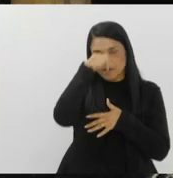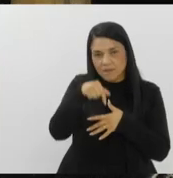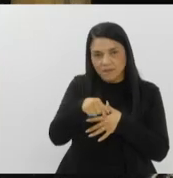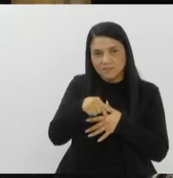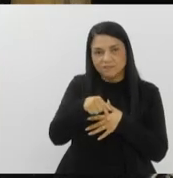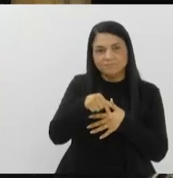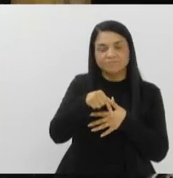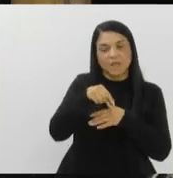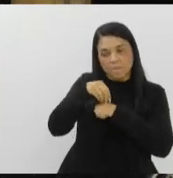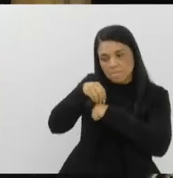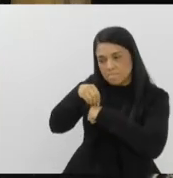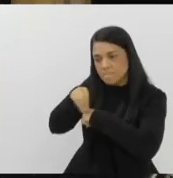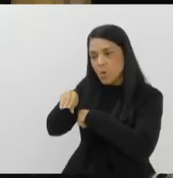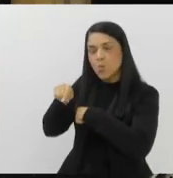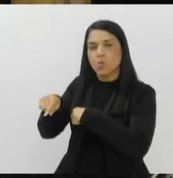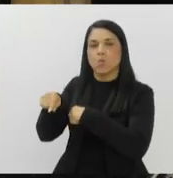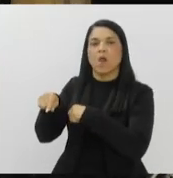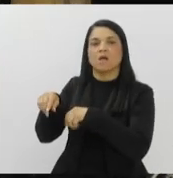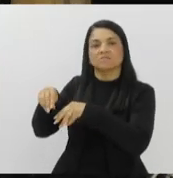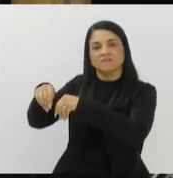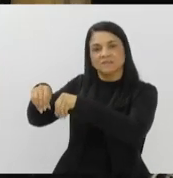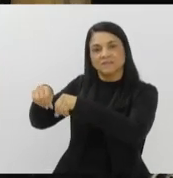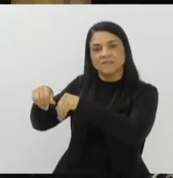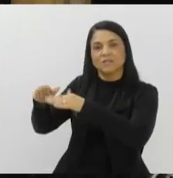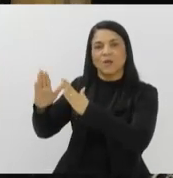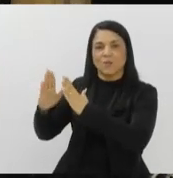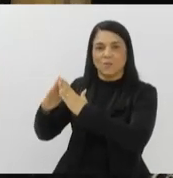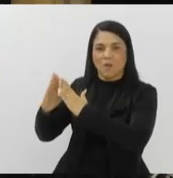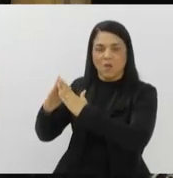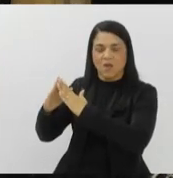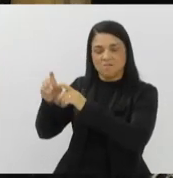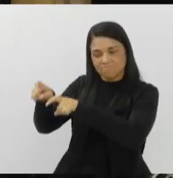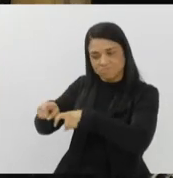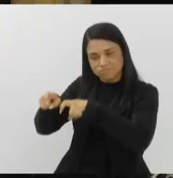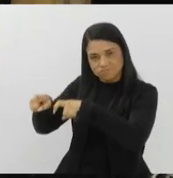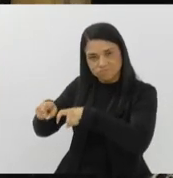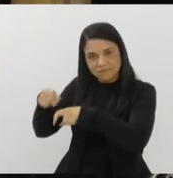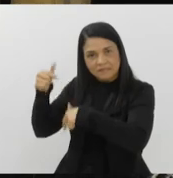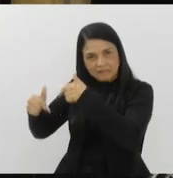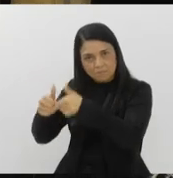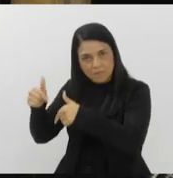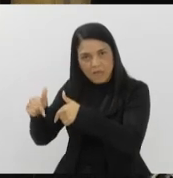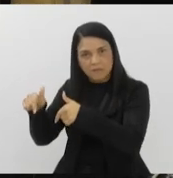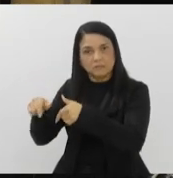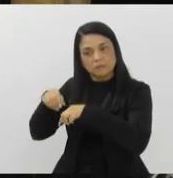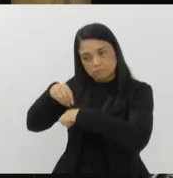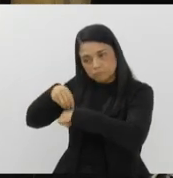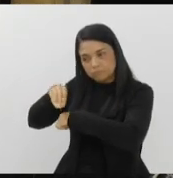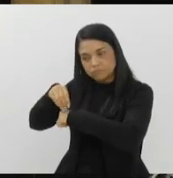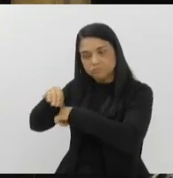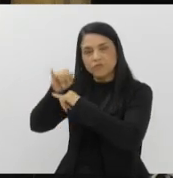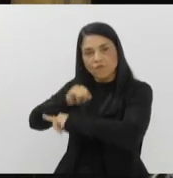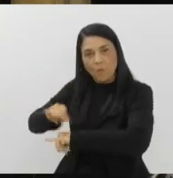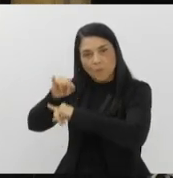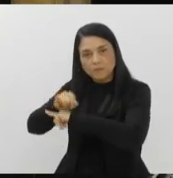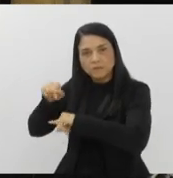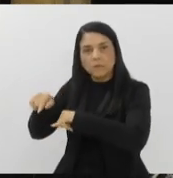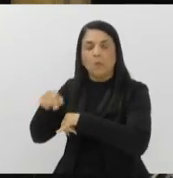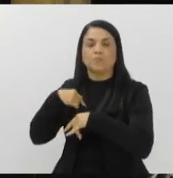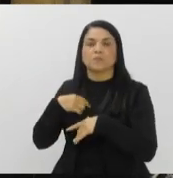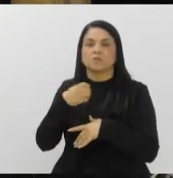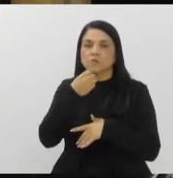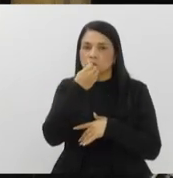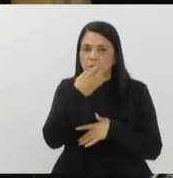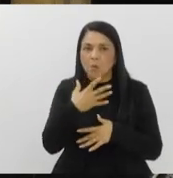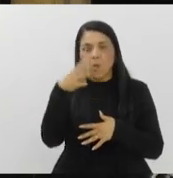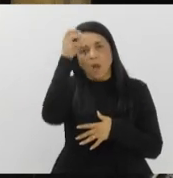vai levando essa demanda para nossas mulheres, entendeu? Então, assim, é muito importante estar nesses espaços, ocupando,